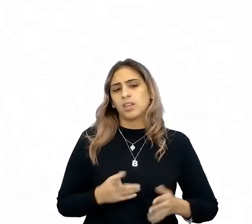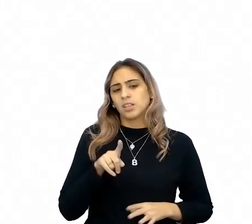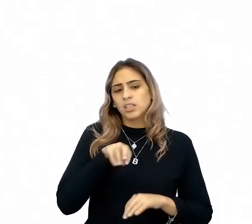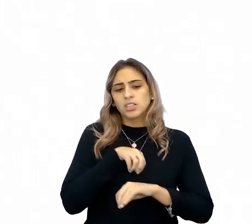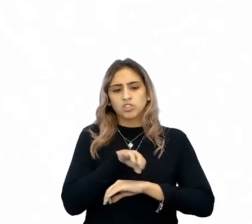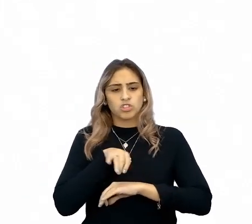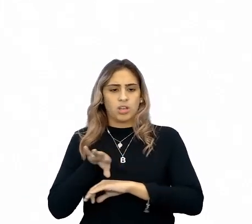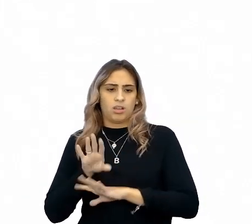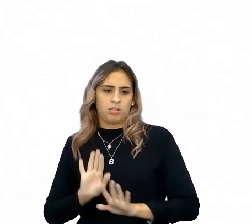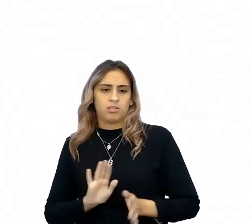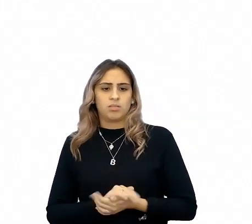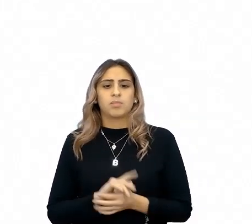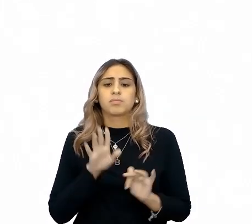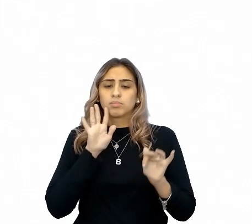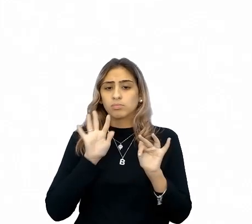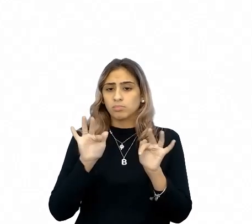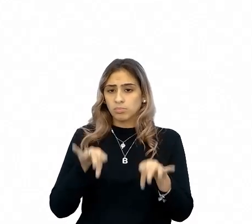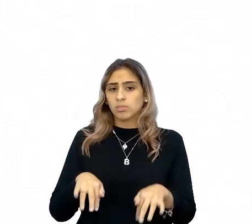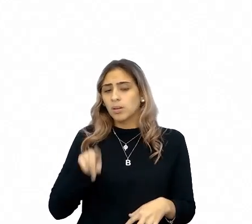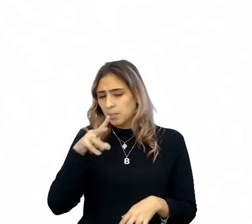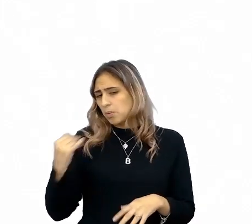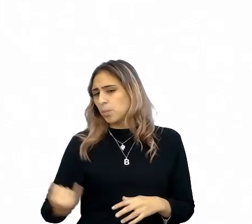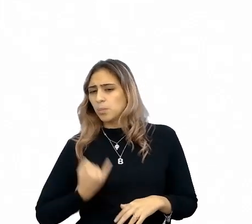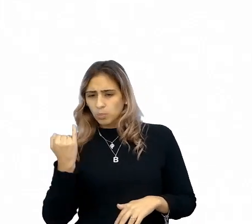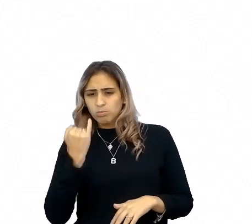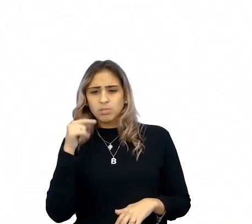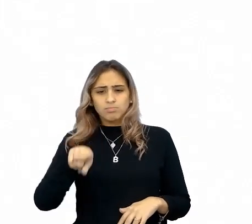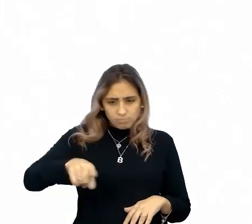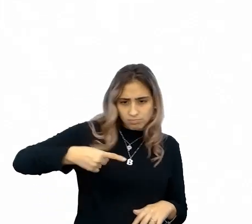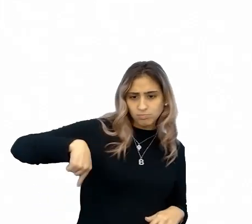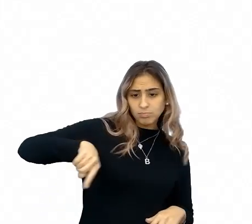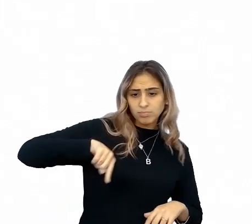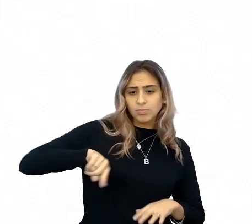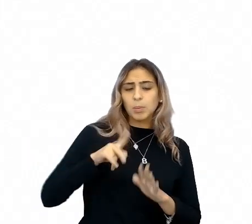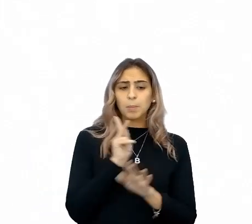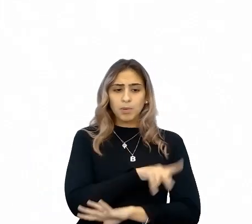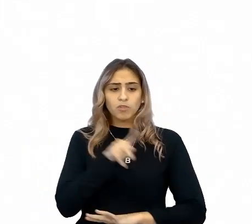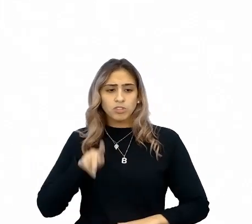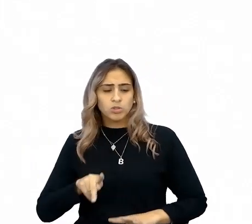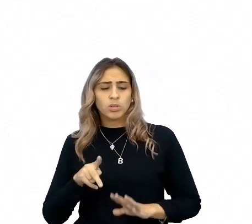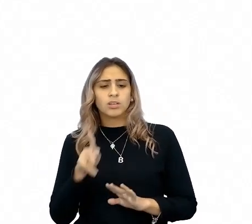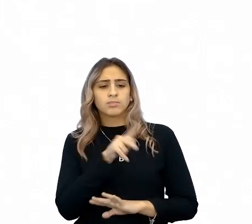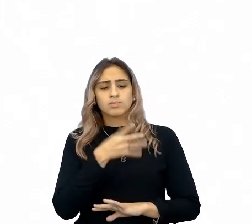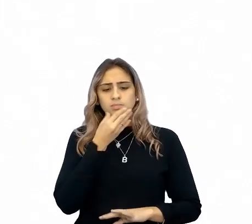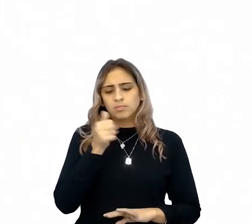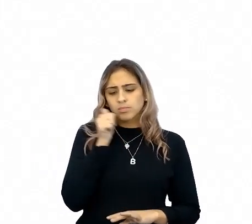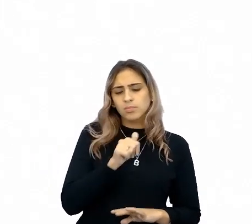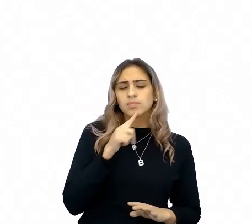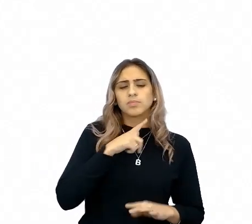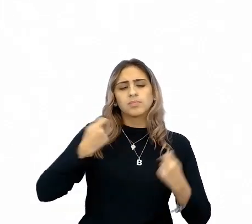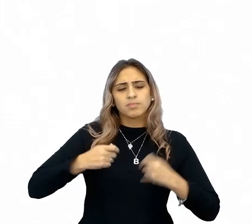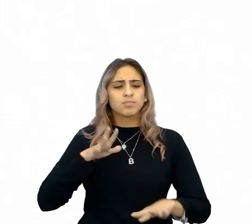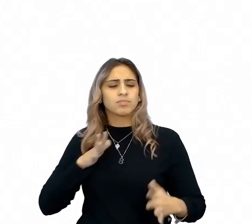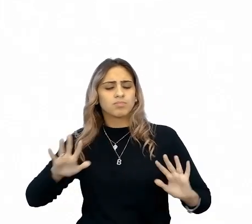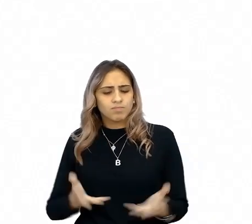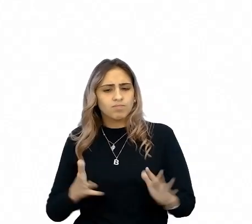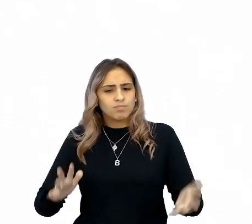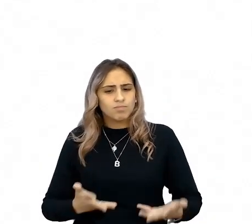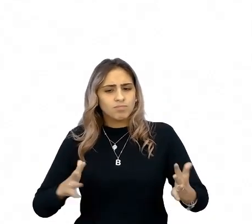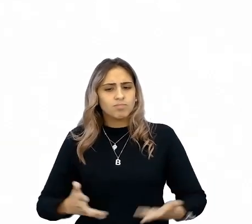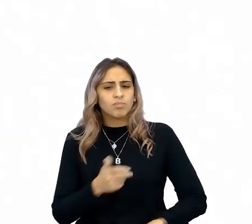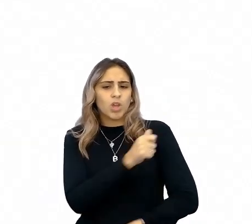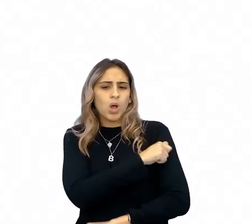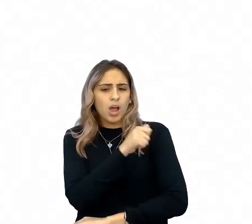indicada. Por fim, é muito importante que vocês, professores e professoras, incentivem